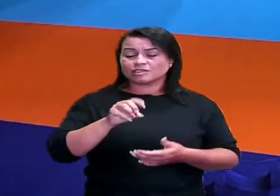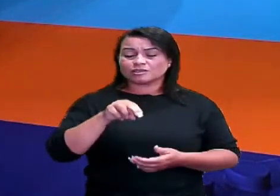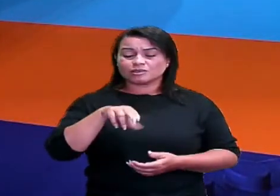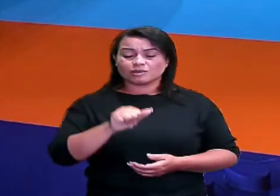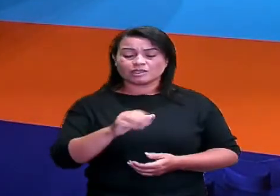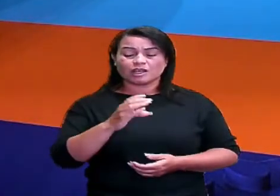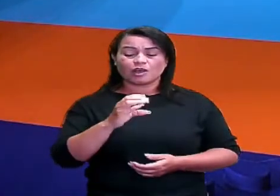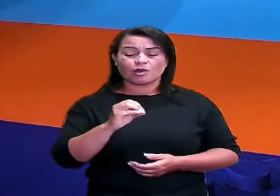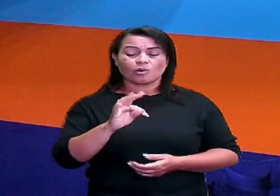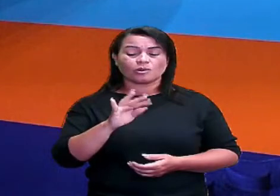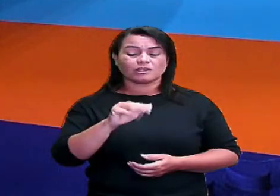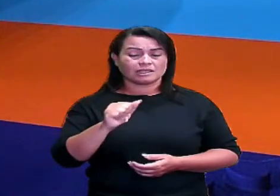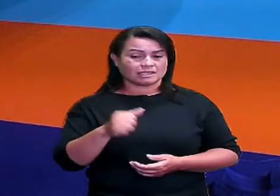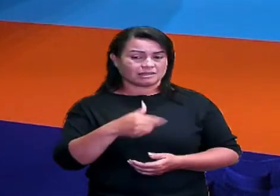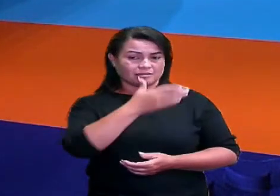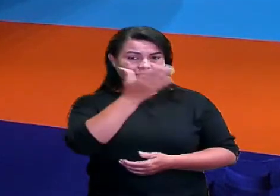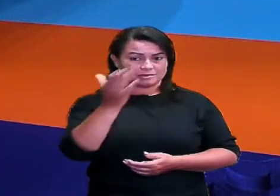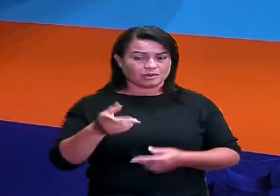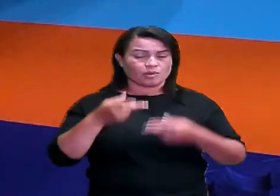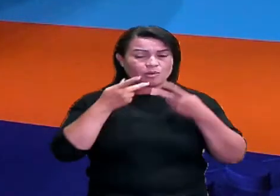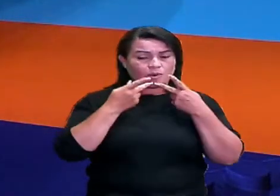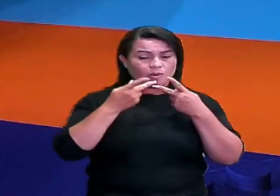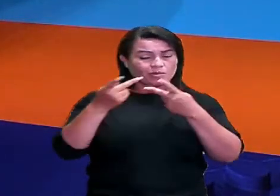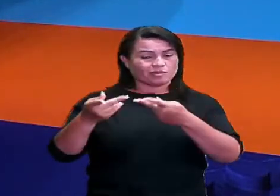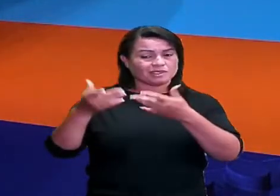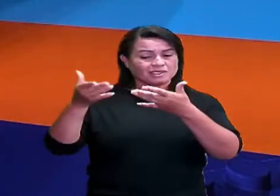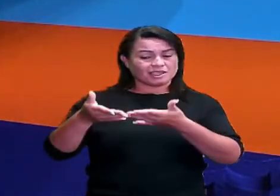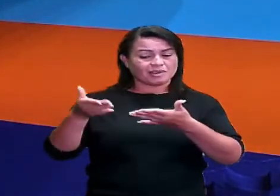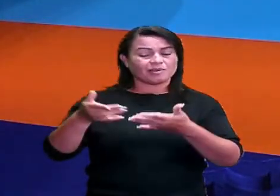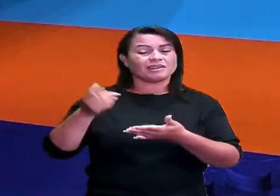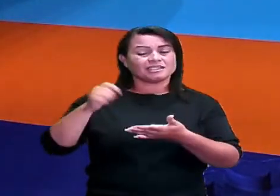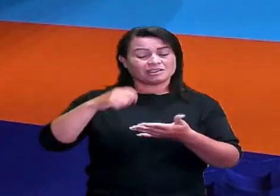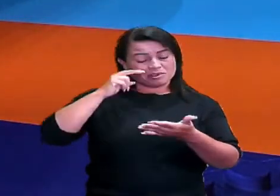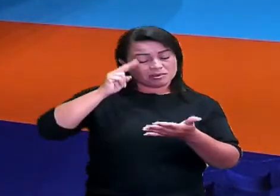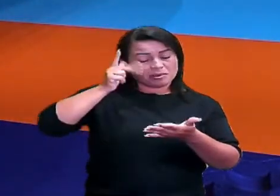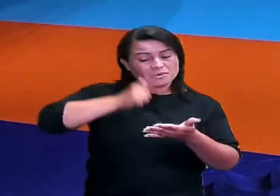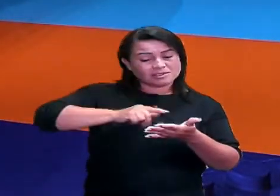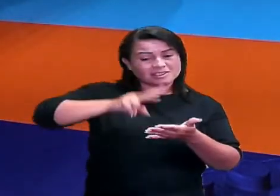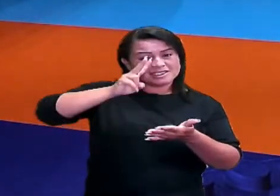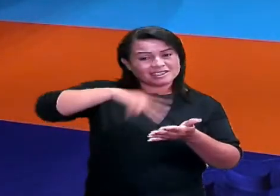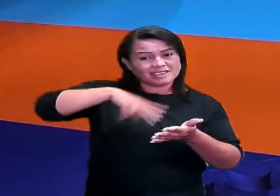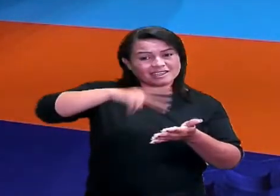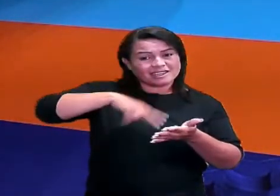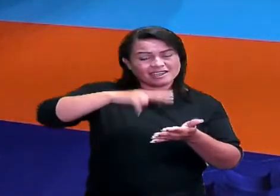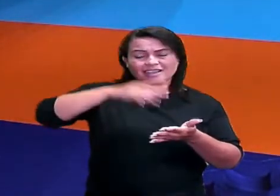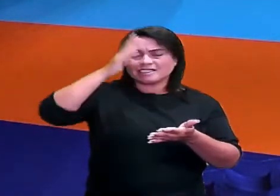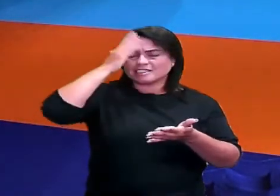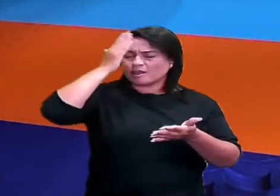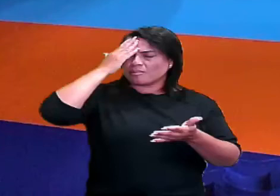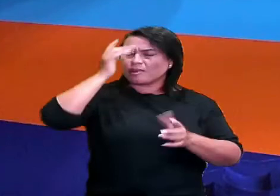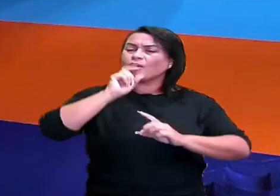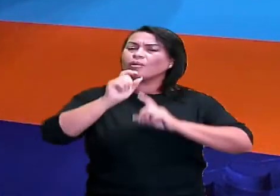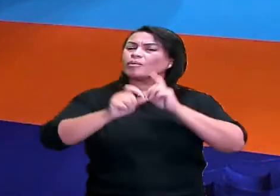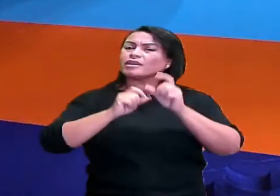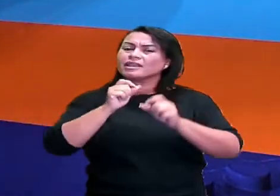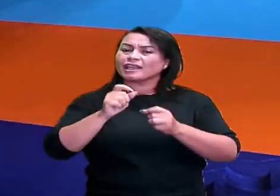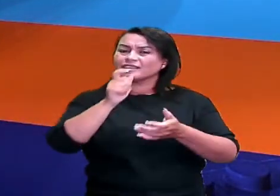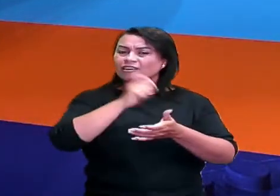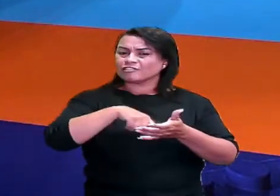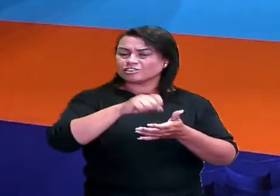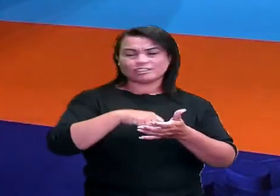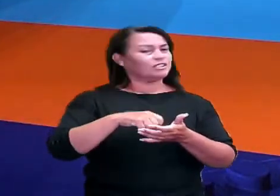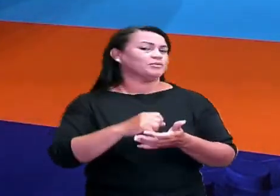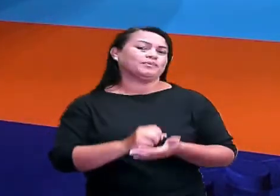Cotia. Então completamos o convite e agora sim ela vai conseguir saber o que era que estava escrito